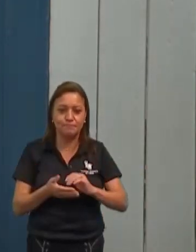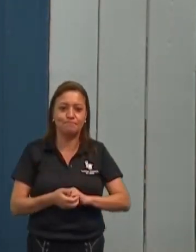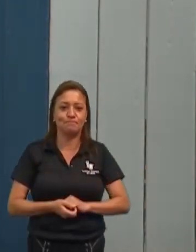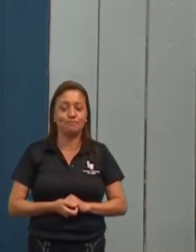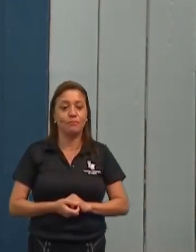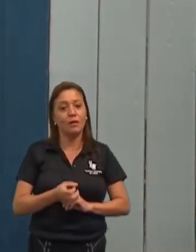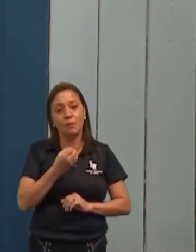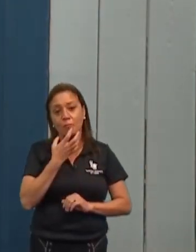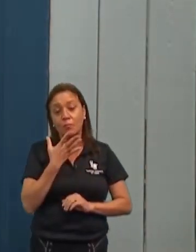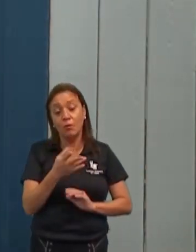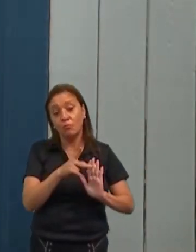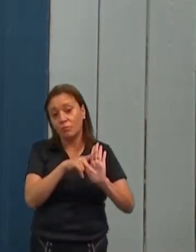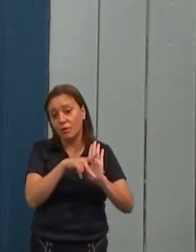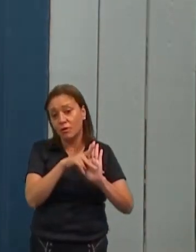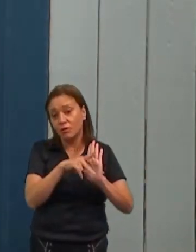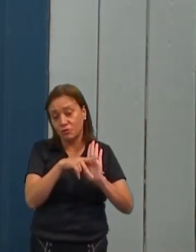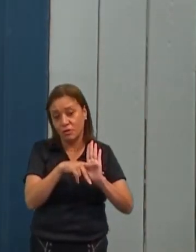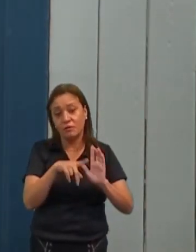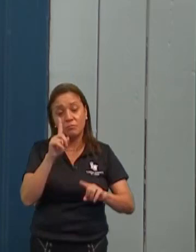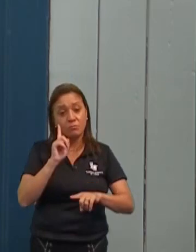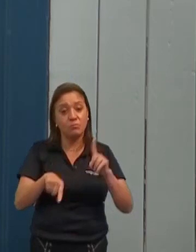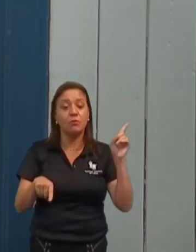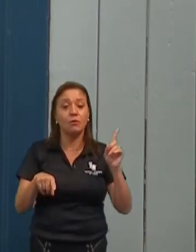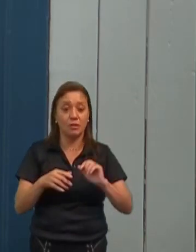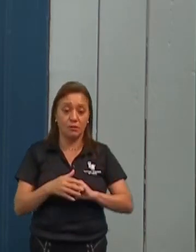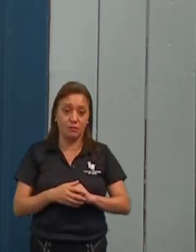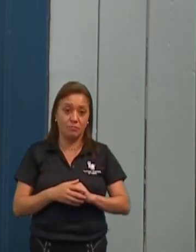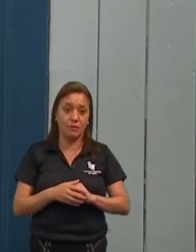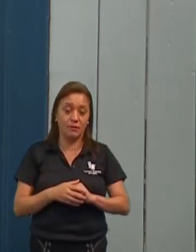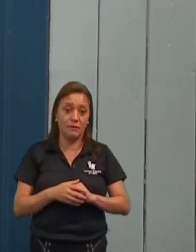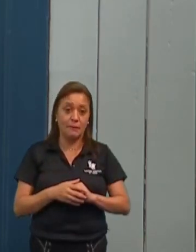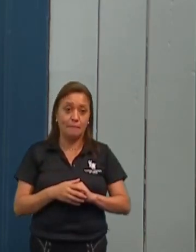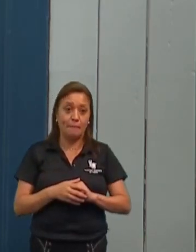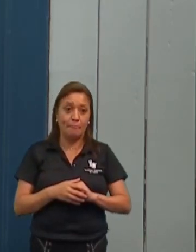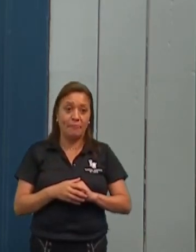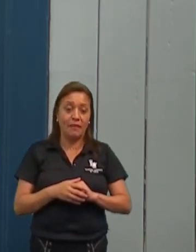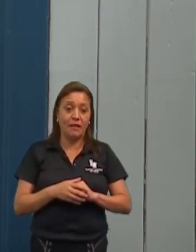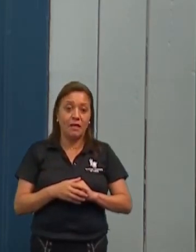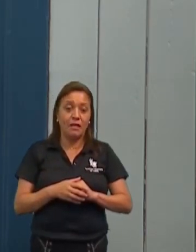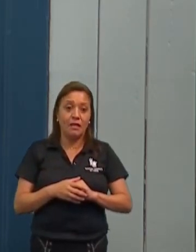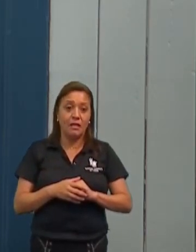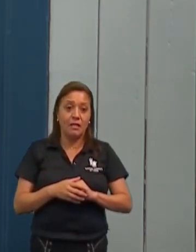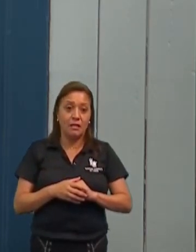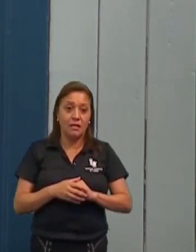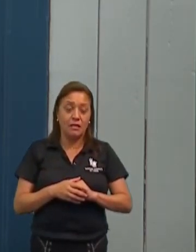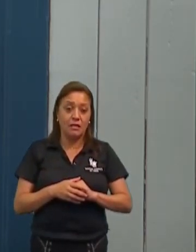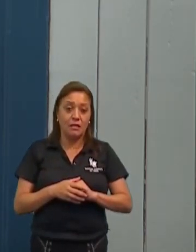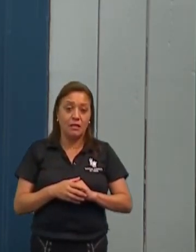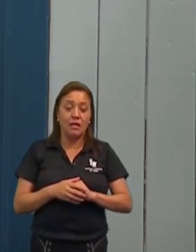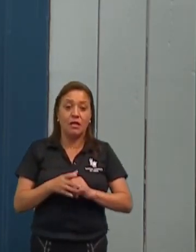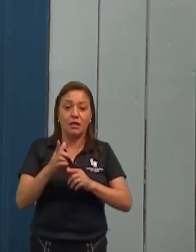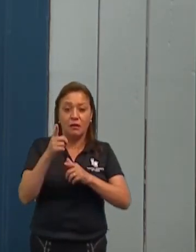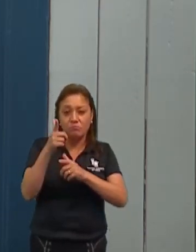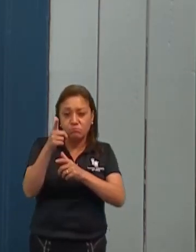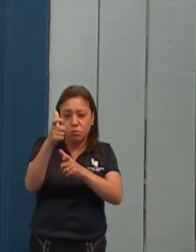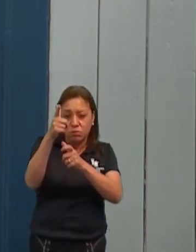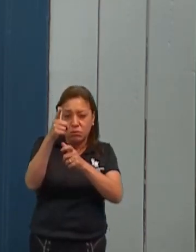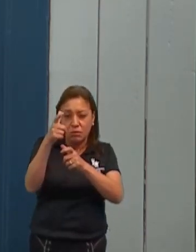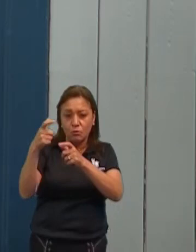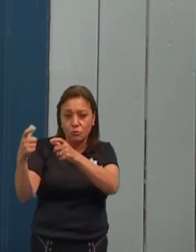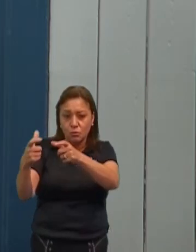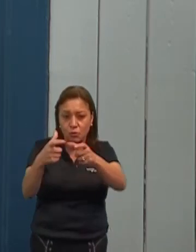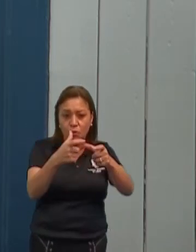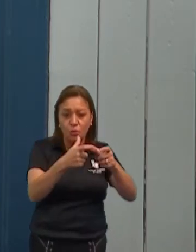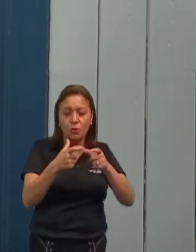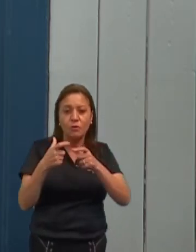o projeto dela proíbe a instalação e funcionamento de entidades de tiro que não